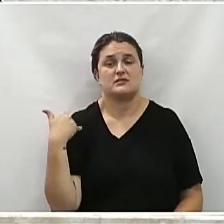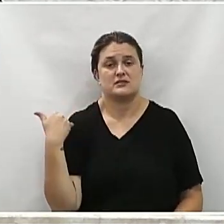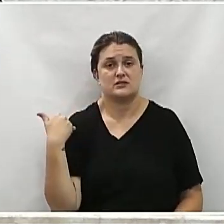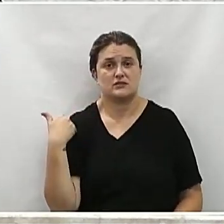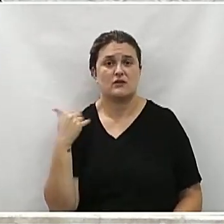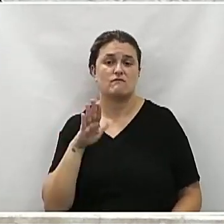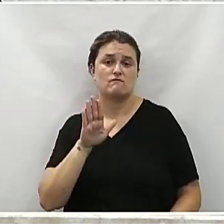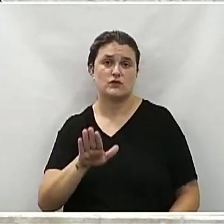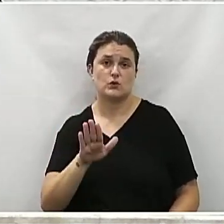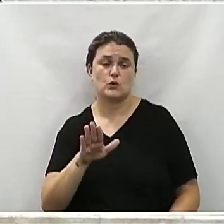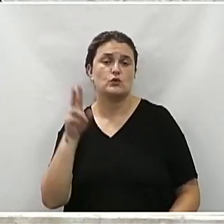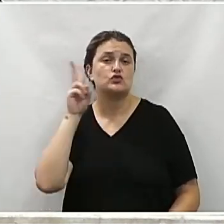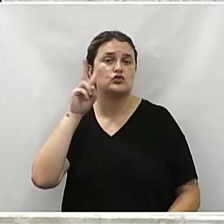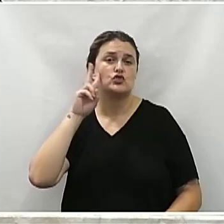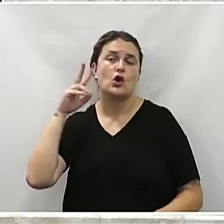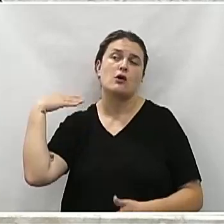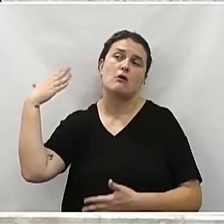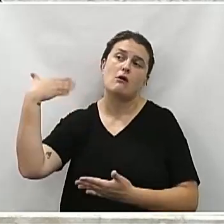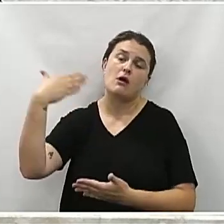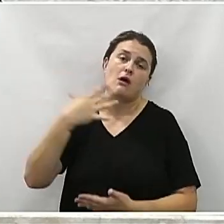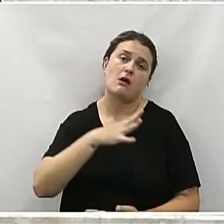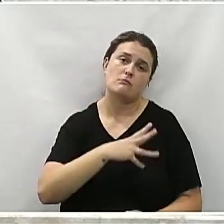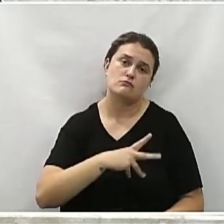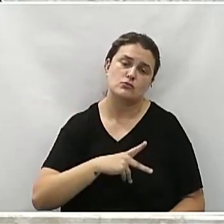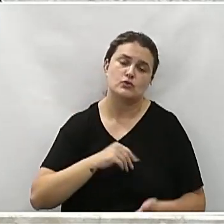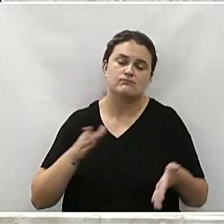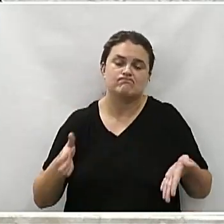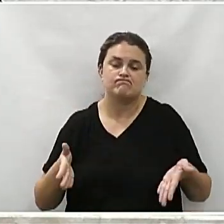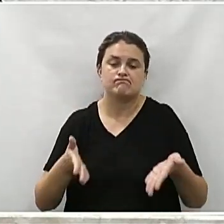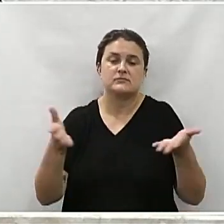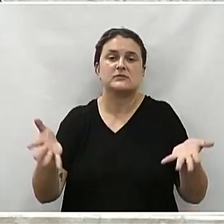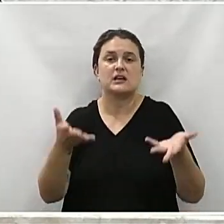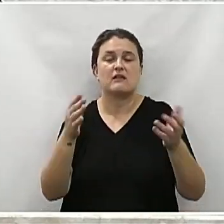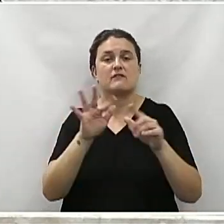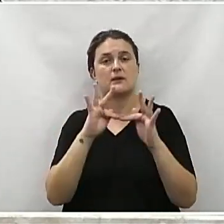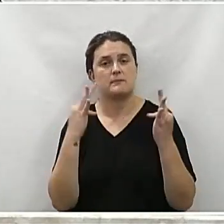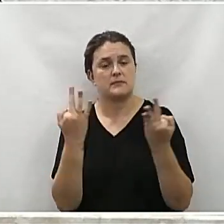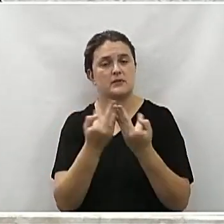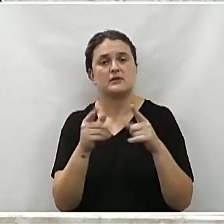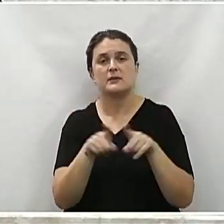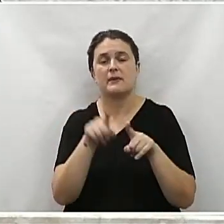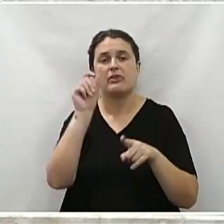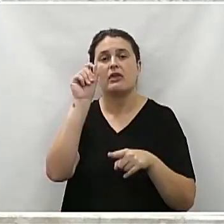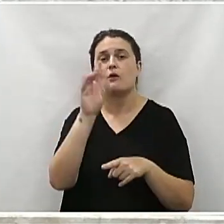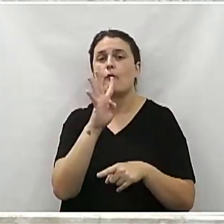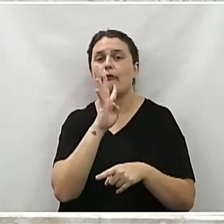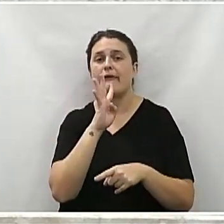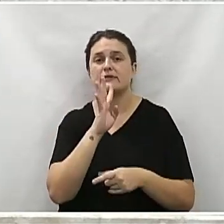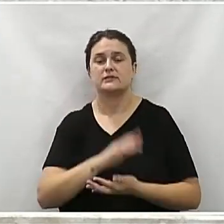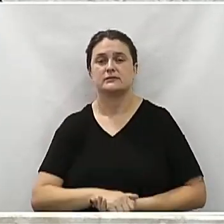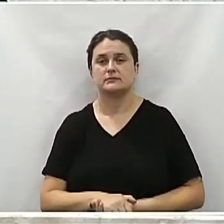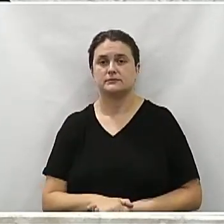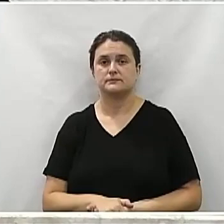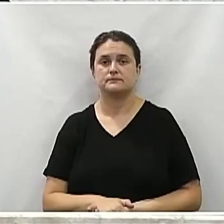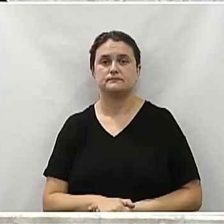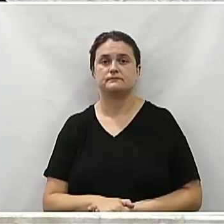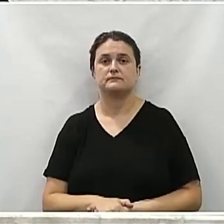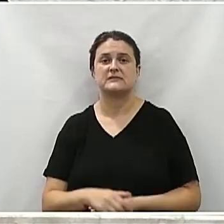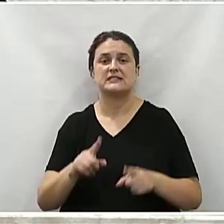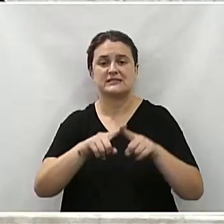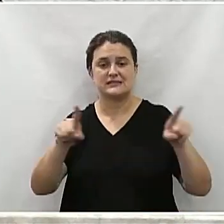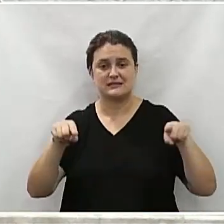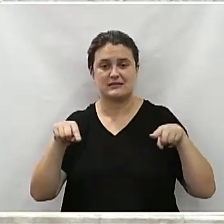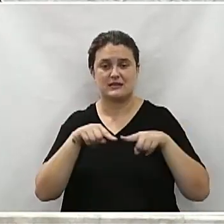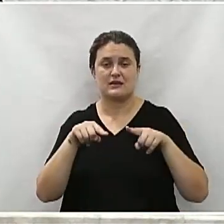deixando um legado de amor e determinação para a sua família e para todos que o conheceram. Sala das